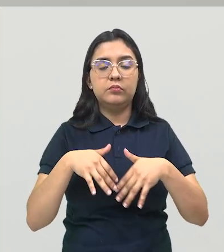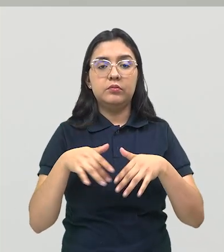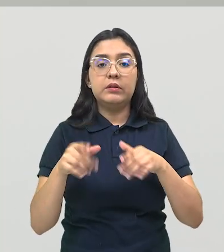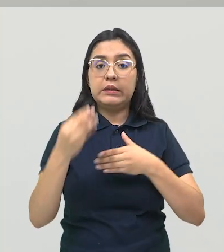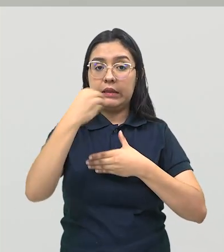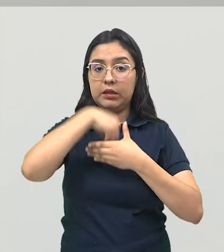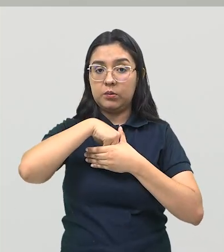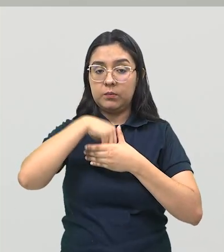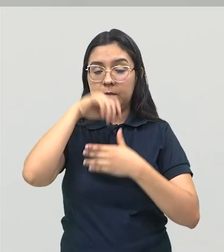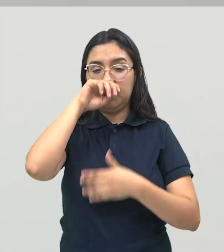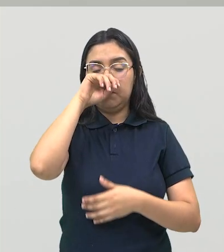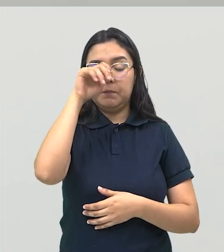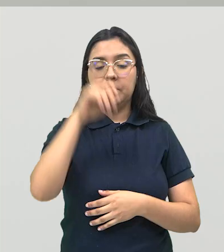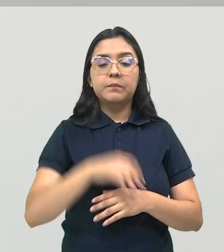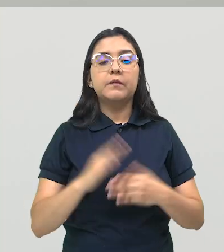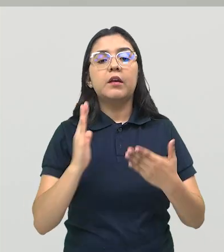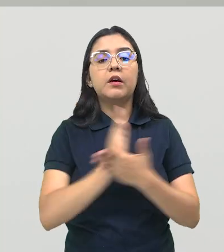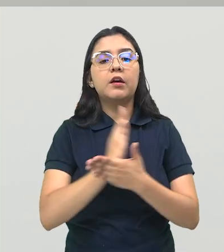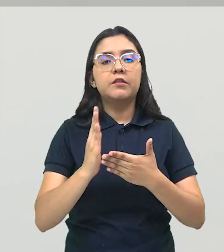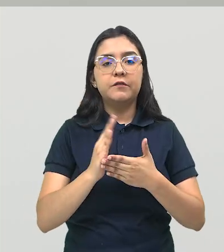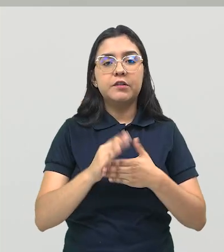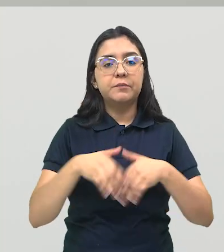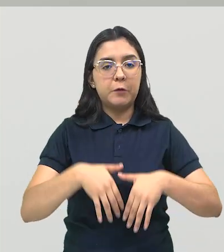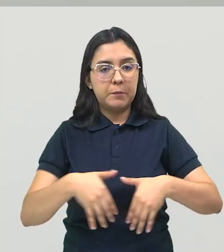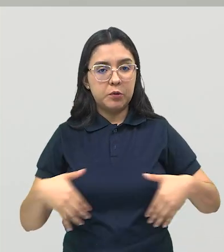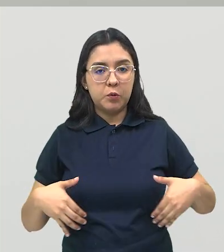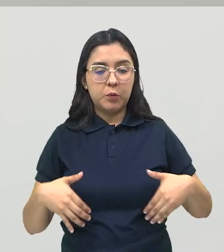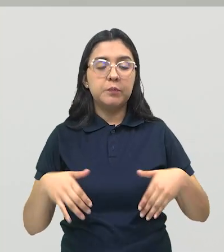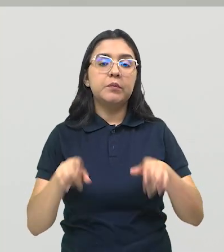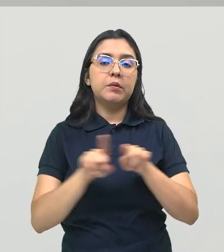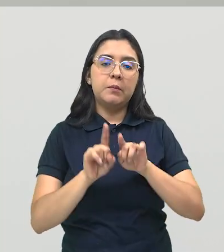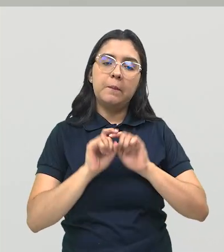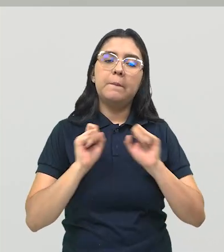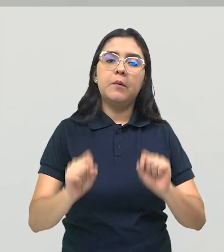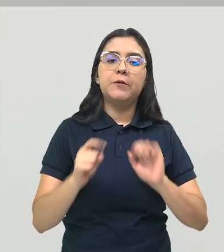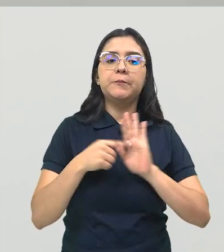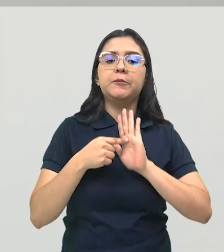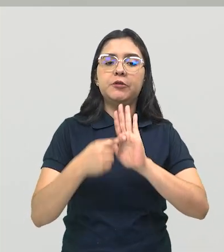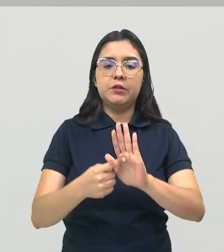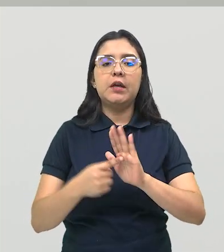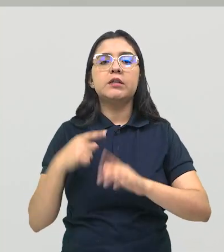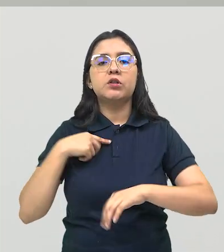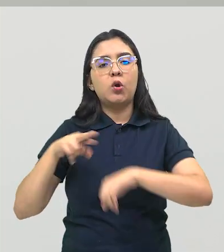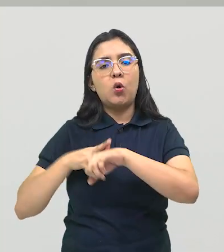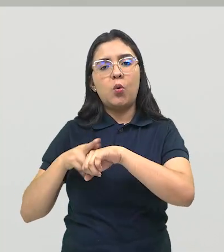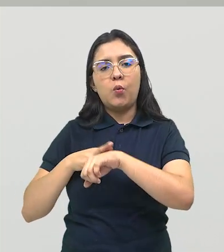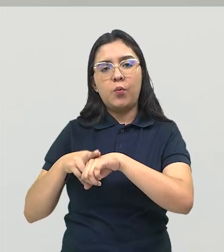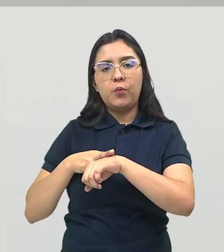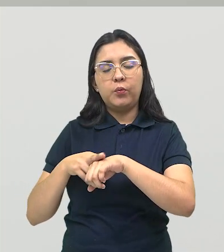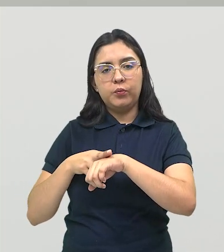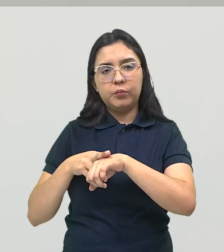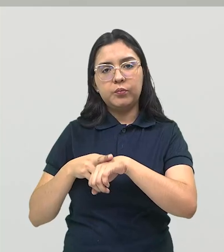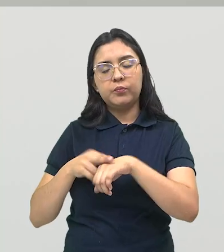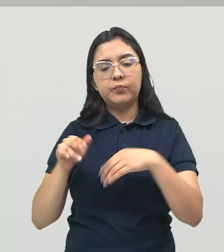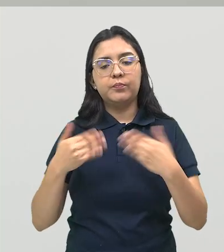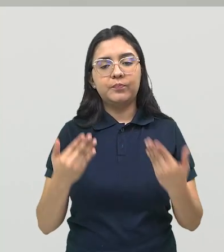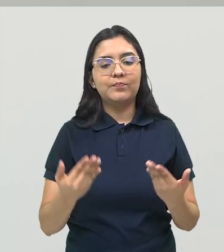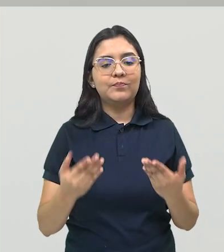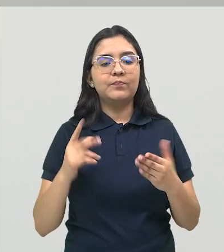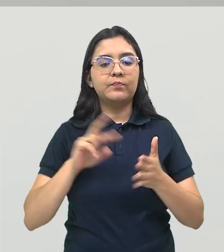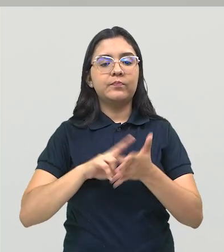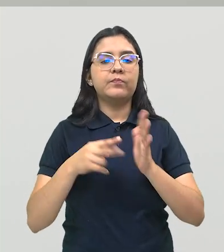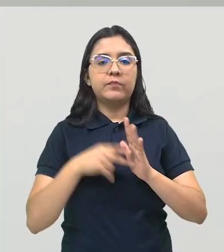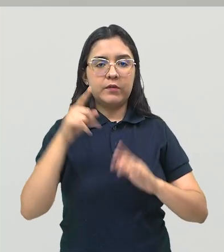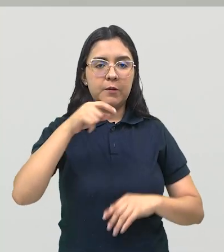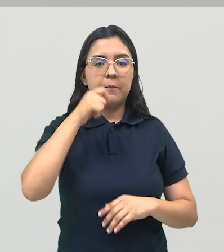dentro dessas cavidades. Às vezes no abdômen, também na barriga pode aparecer essa roxidão. Então, é sinal de que